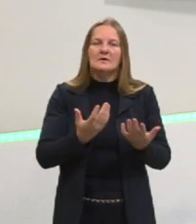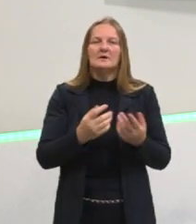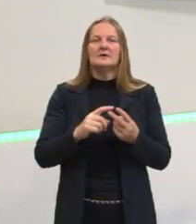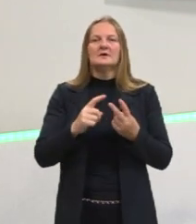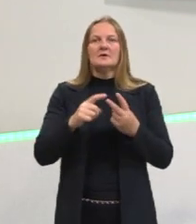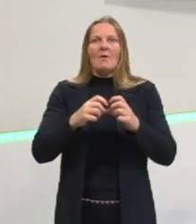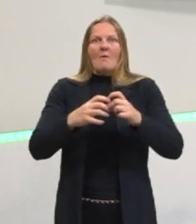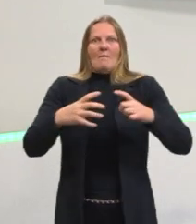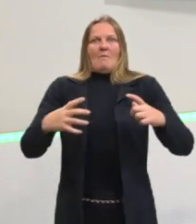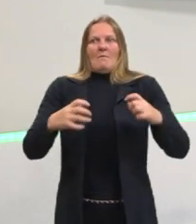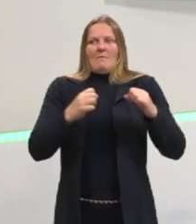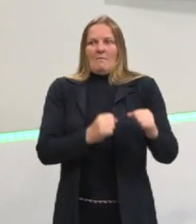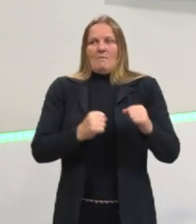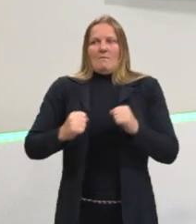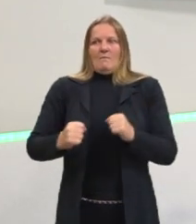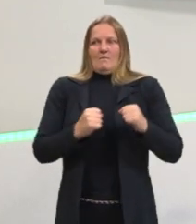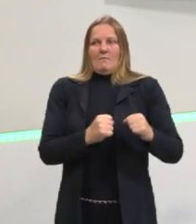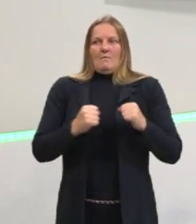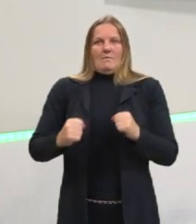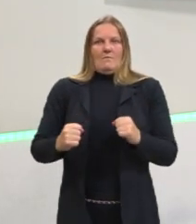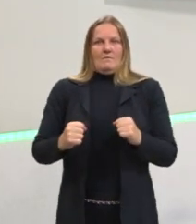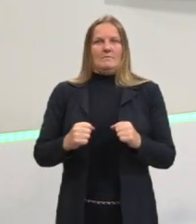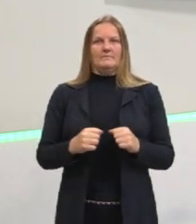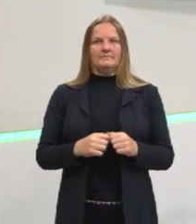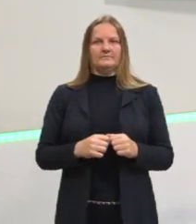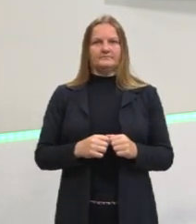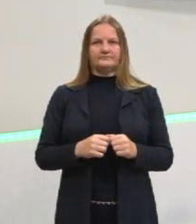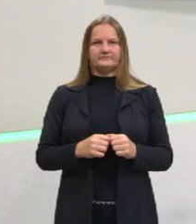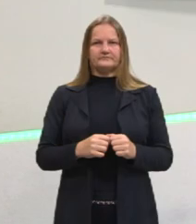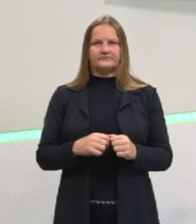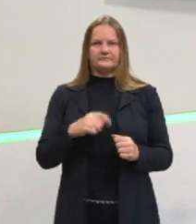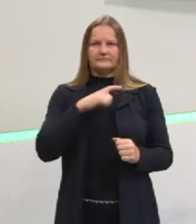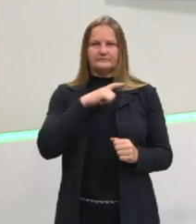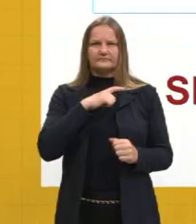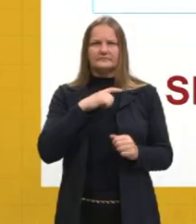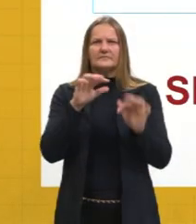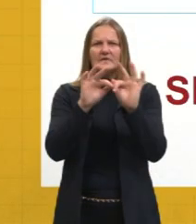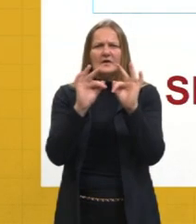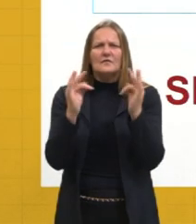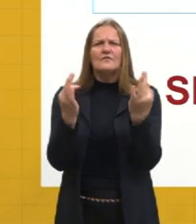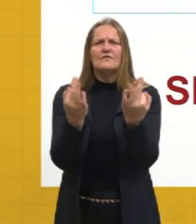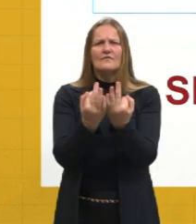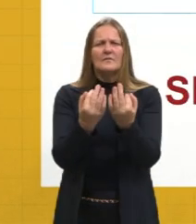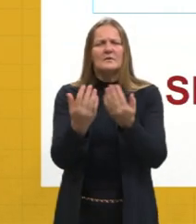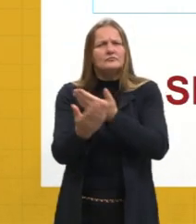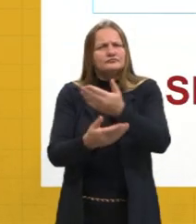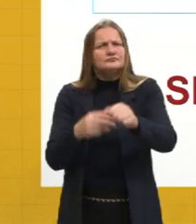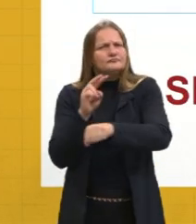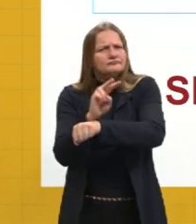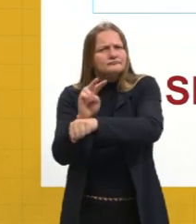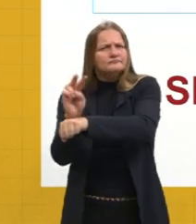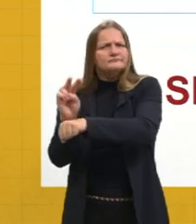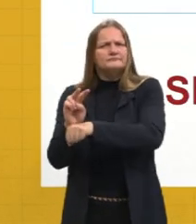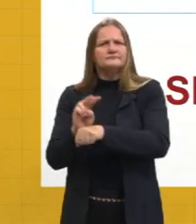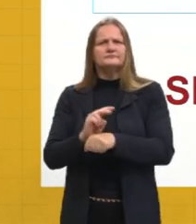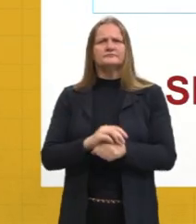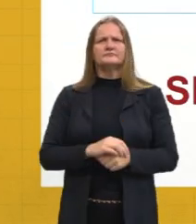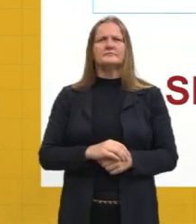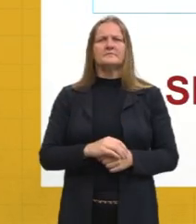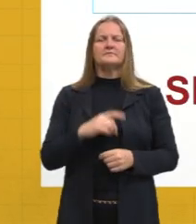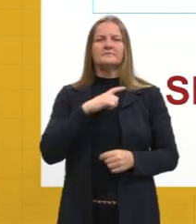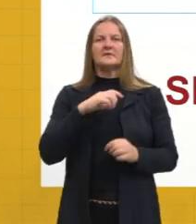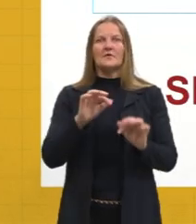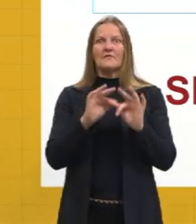que ele é a maior ele vai proteger ali usou familiares né os outros espécies a sua família